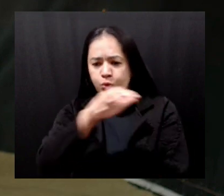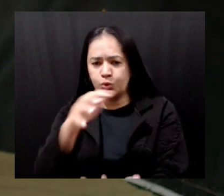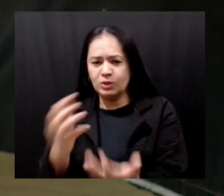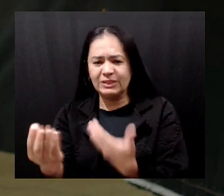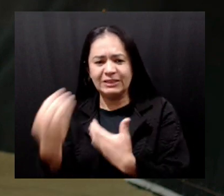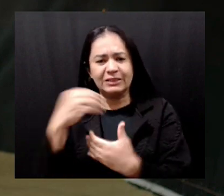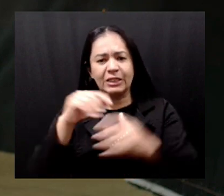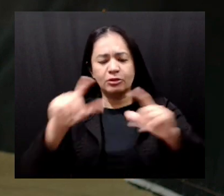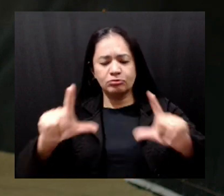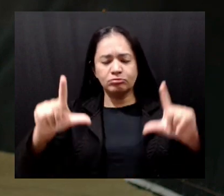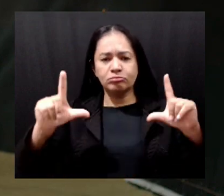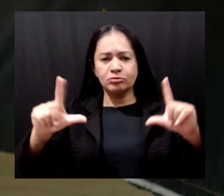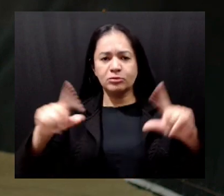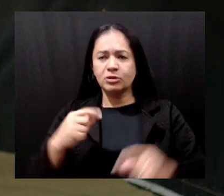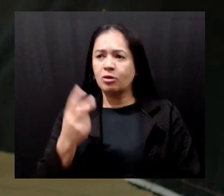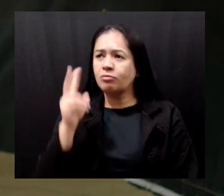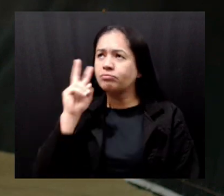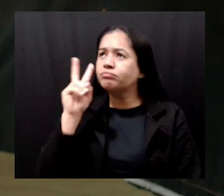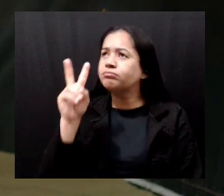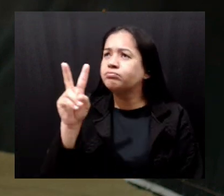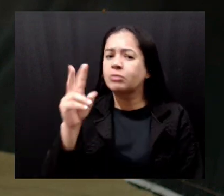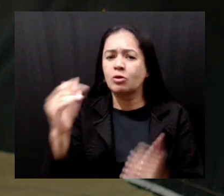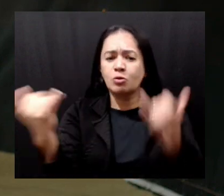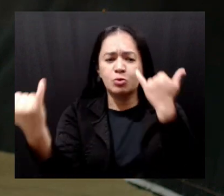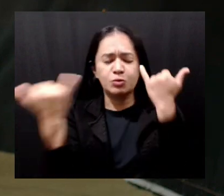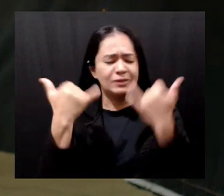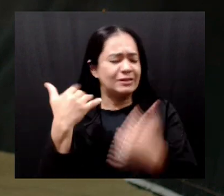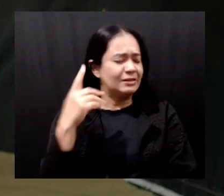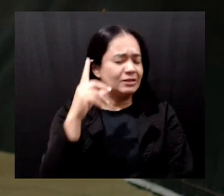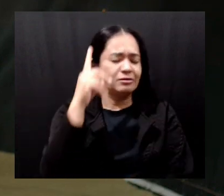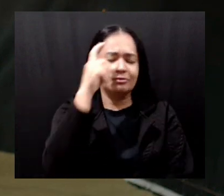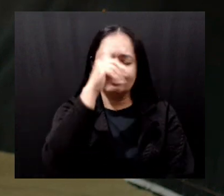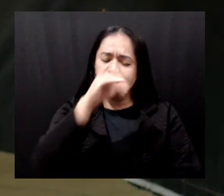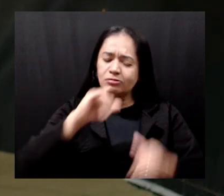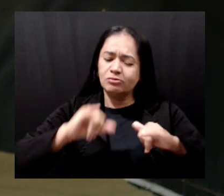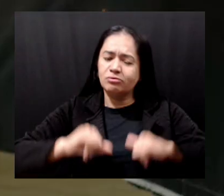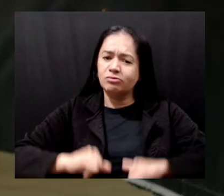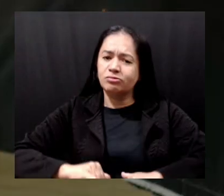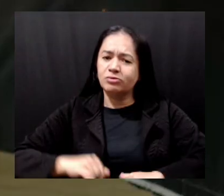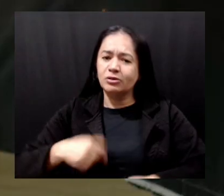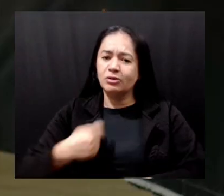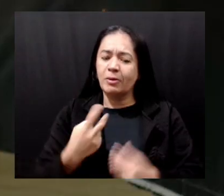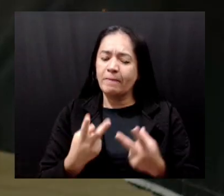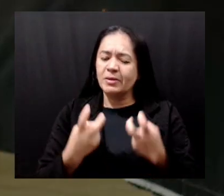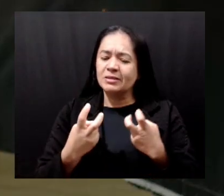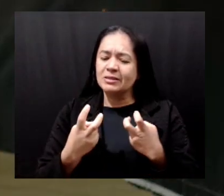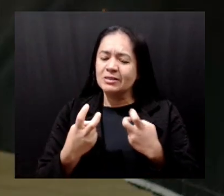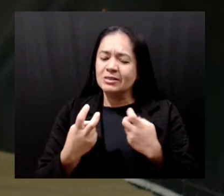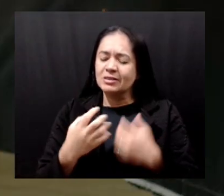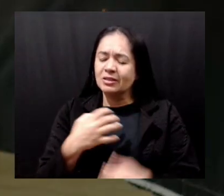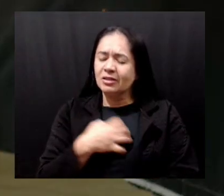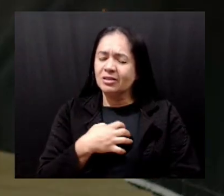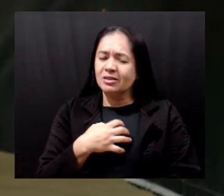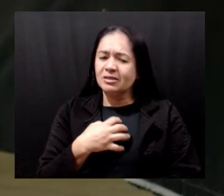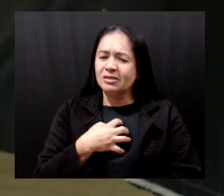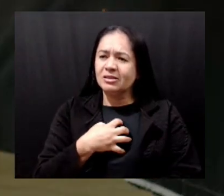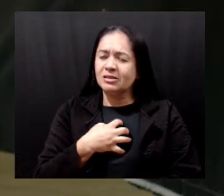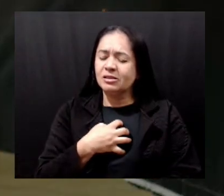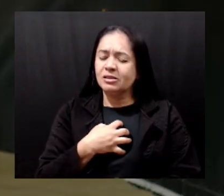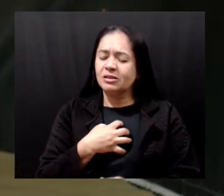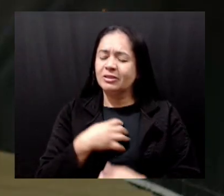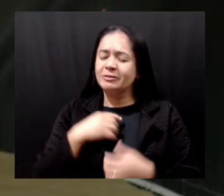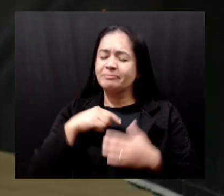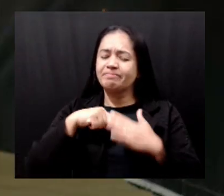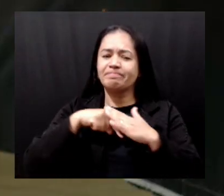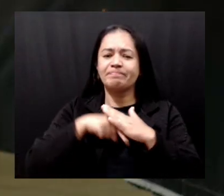cenas duras, ouvimos relatos de dor e sem perceber esses sentimentos atravessam e chegam na gente também. No